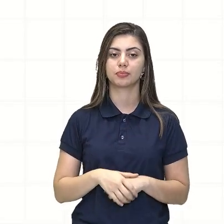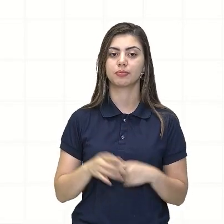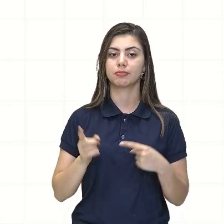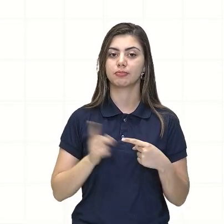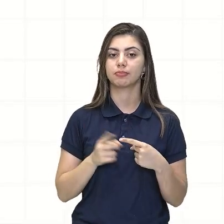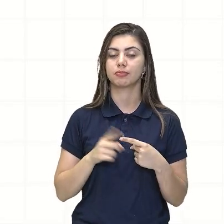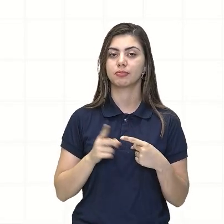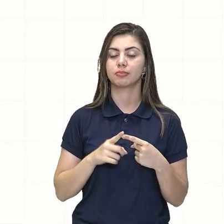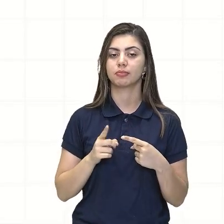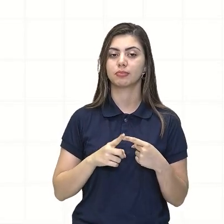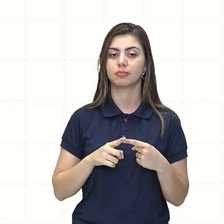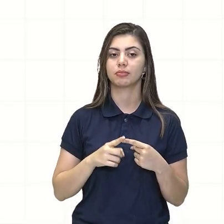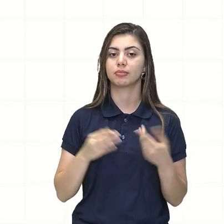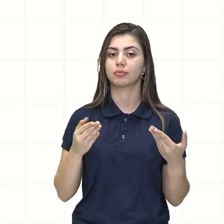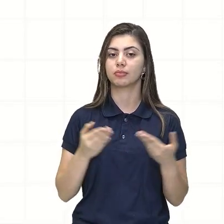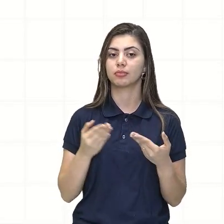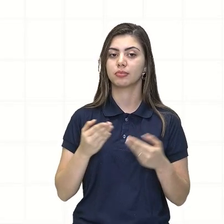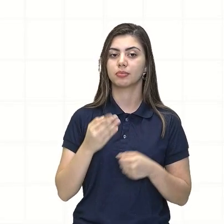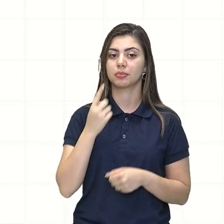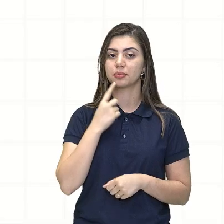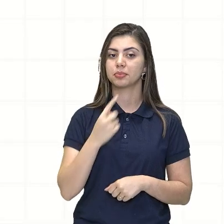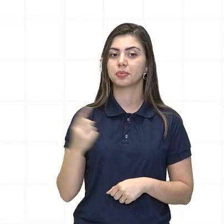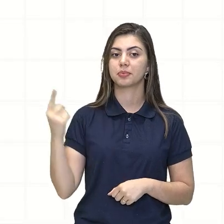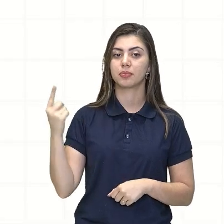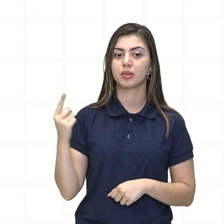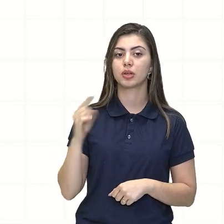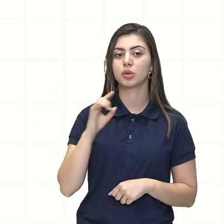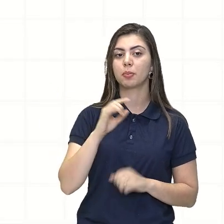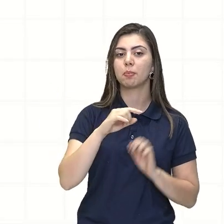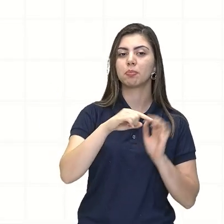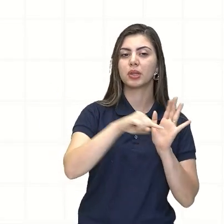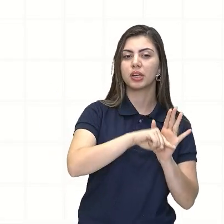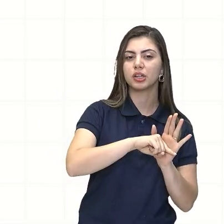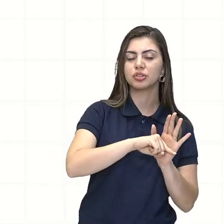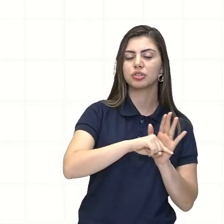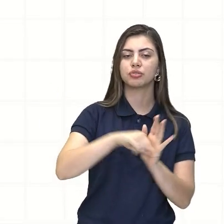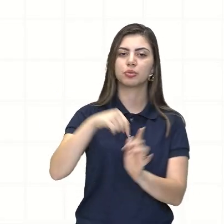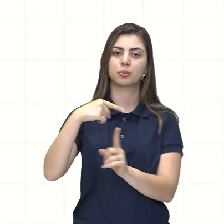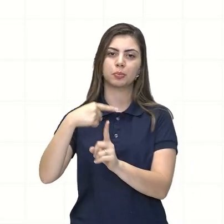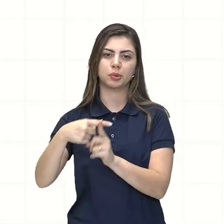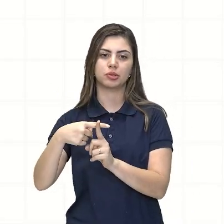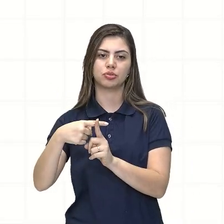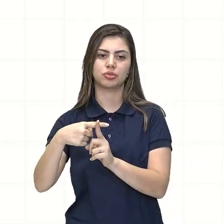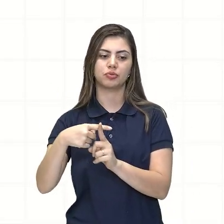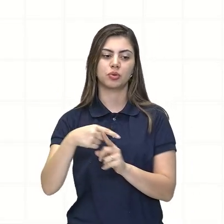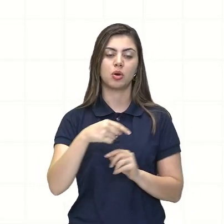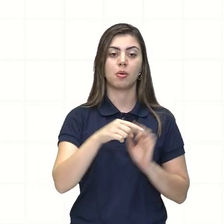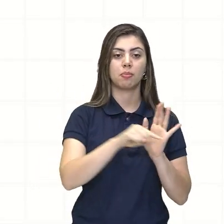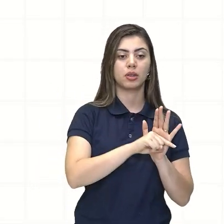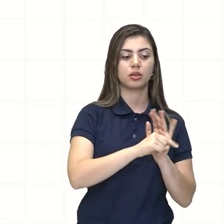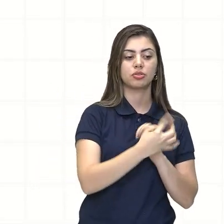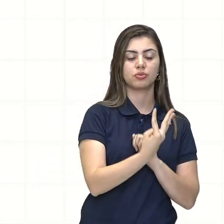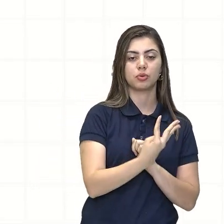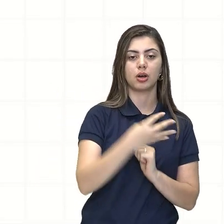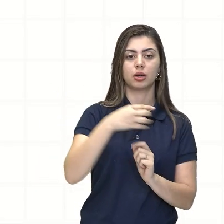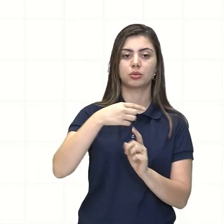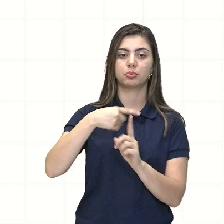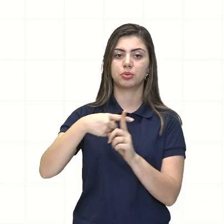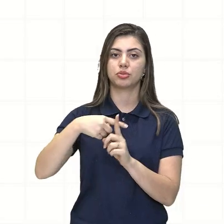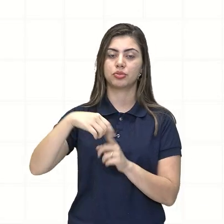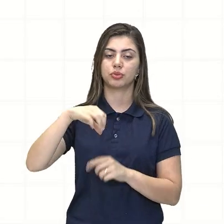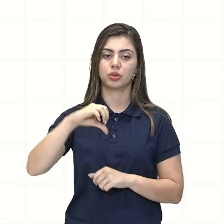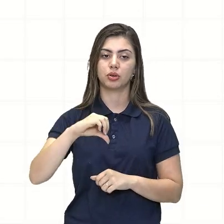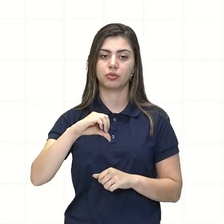forma aqui, ó, 1 apenas é negativo, né? Observe que o 9 é positivo. Então, eu